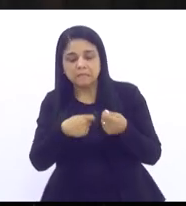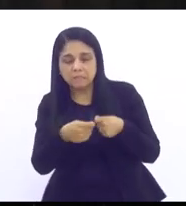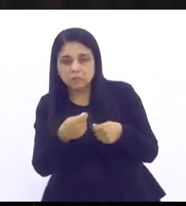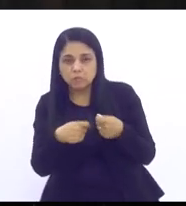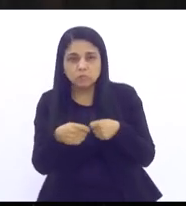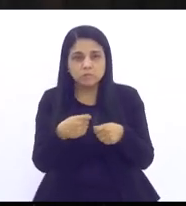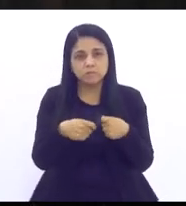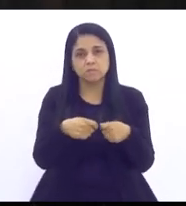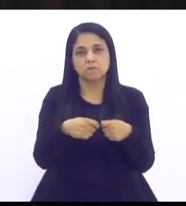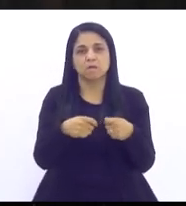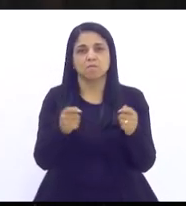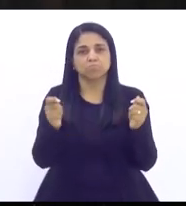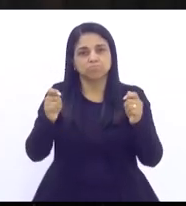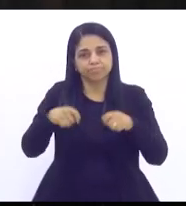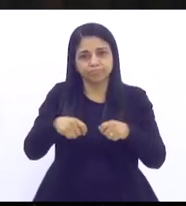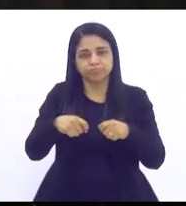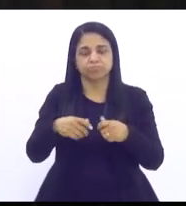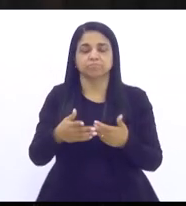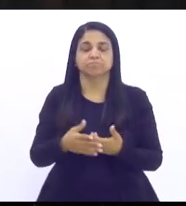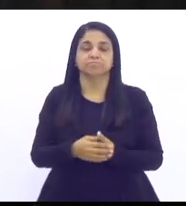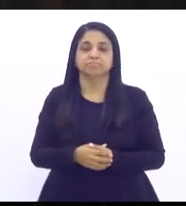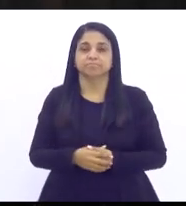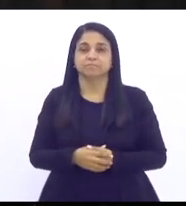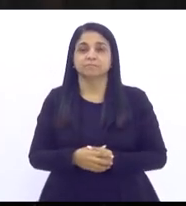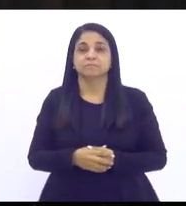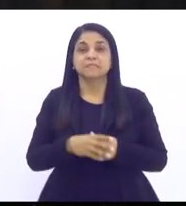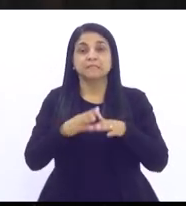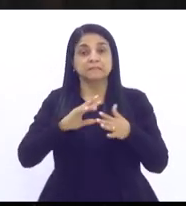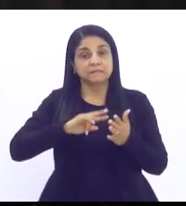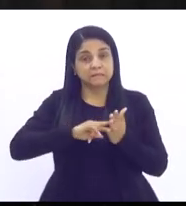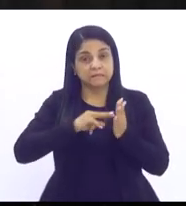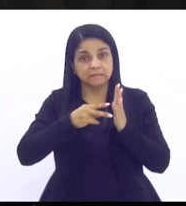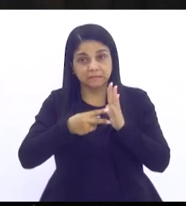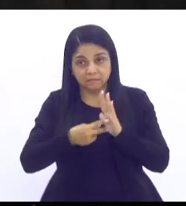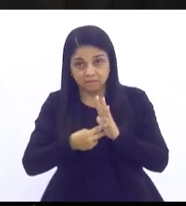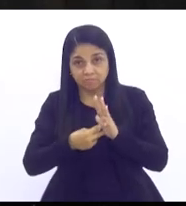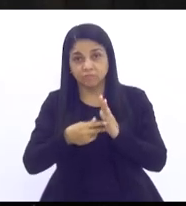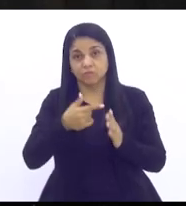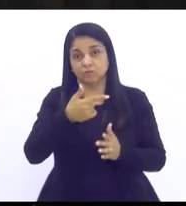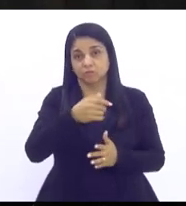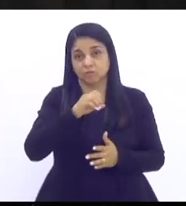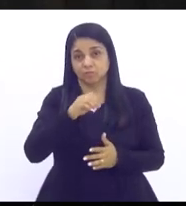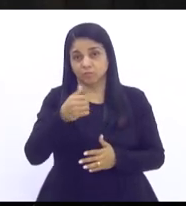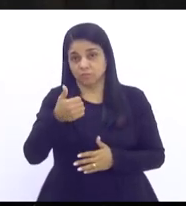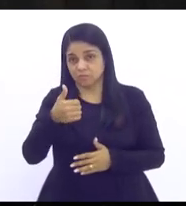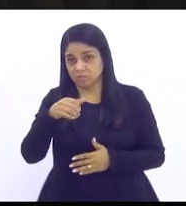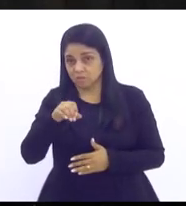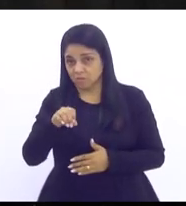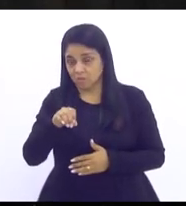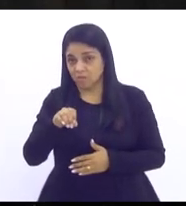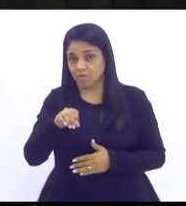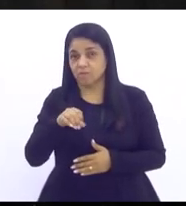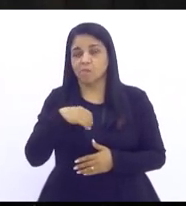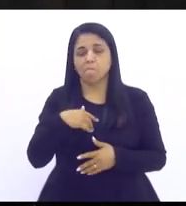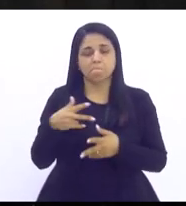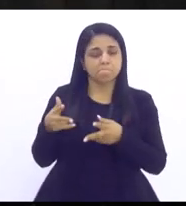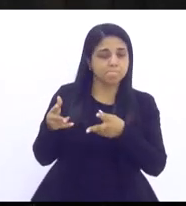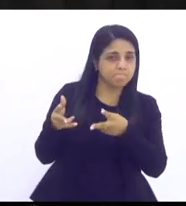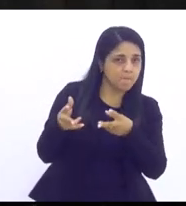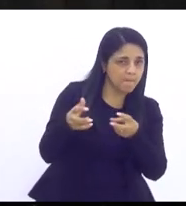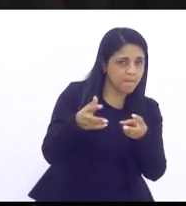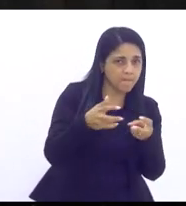negociações devidas com o patronato. Nesse sentido, desde 2019, na prática, nós observamos